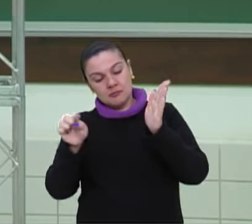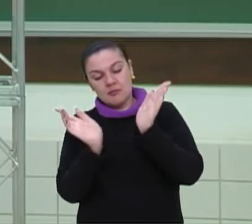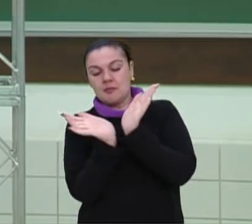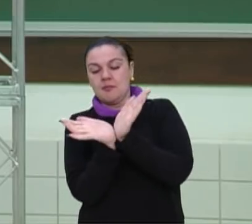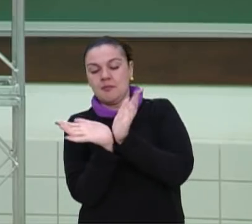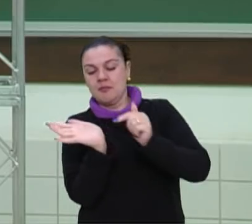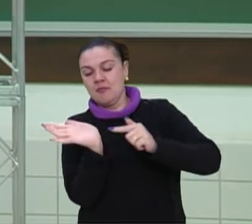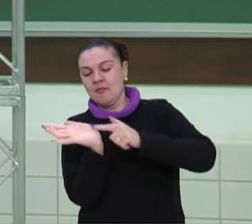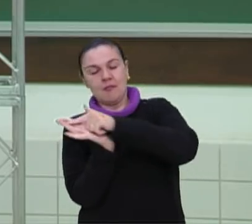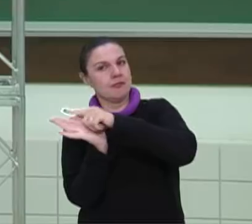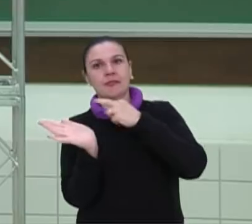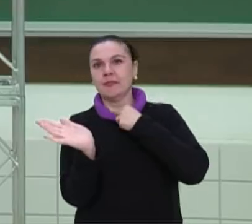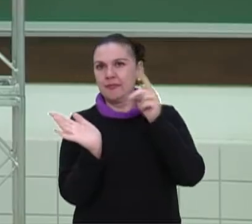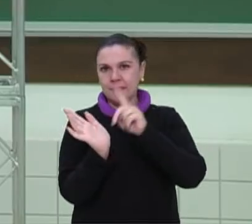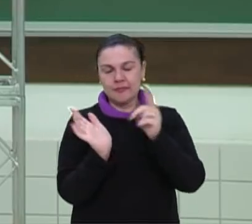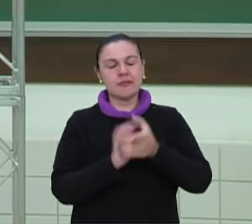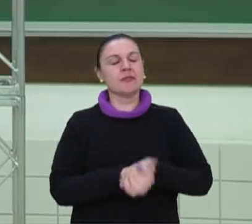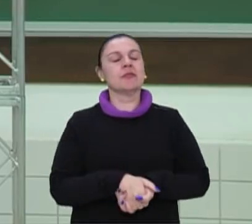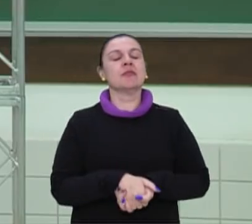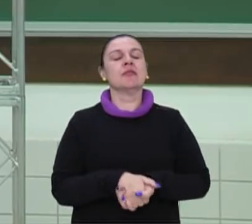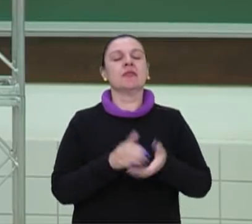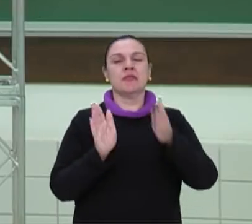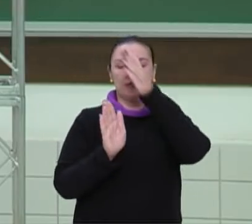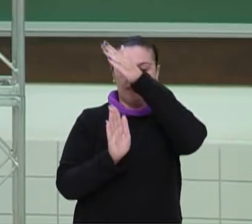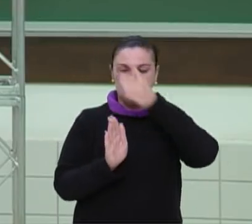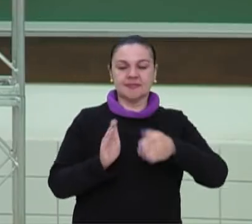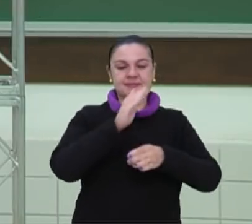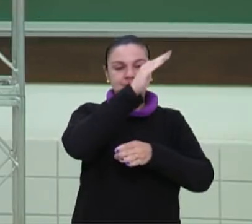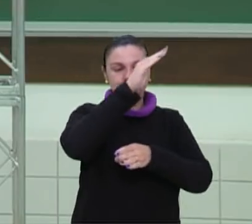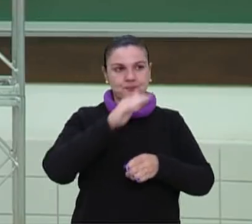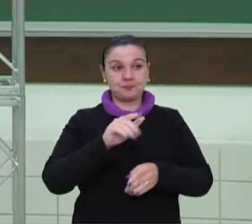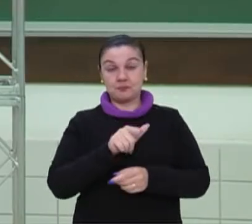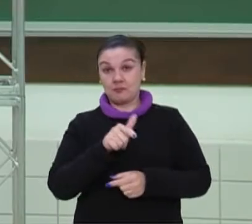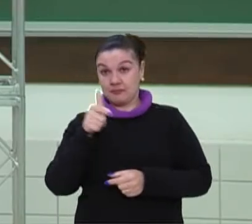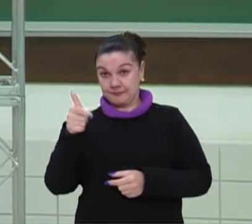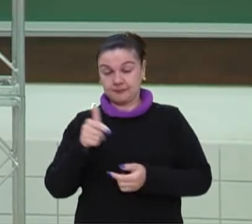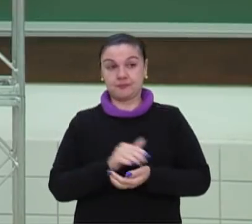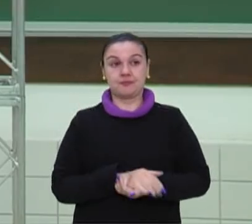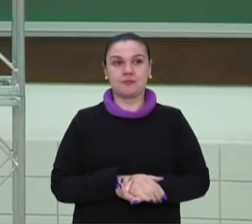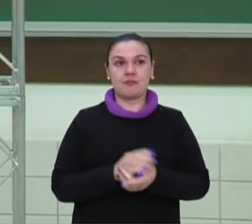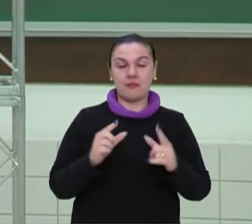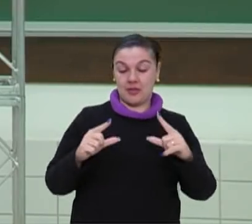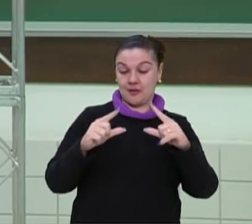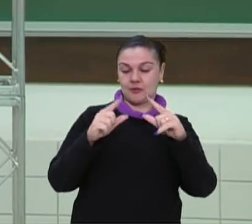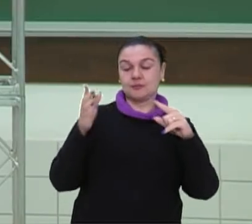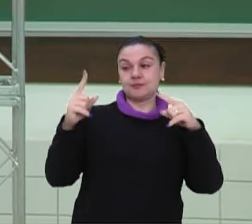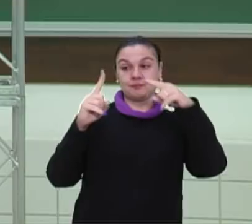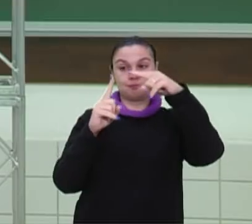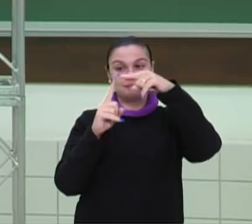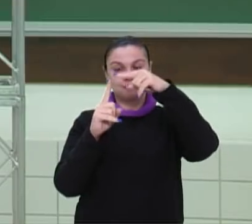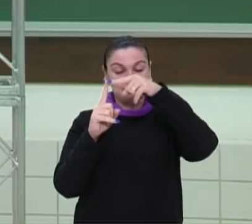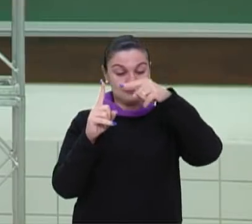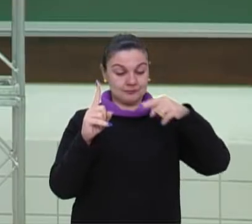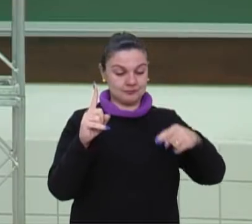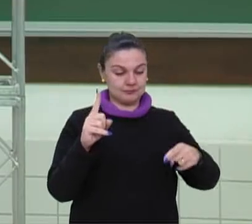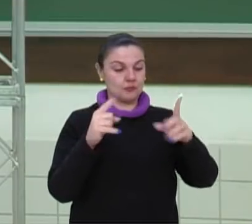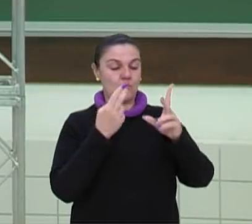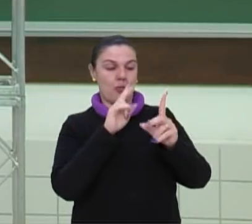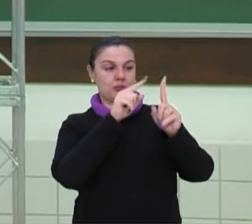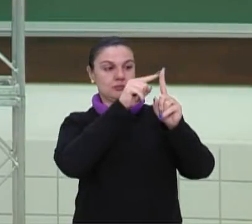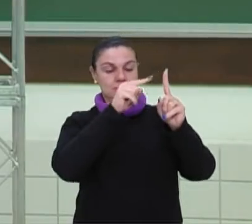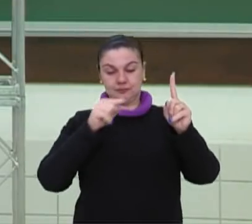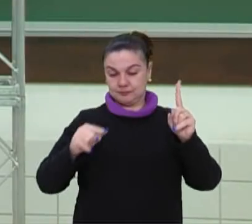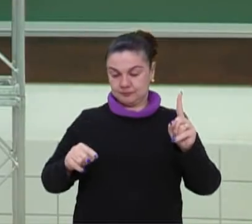do polígono, né? Então, as diagonais liga-se um vértice a outro vértice não consecutivo, sempre,